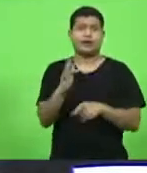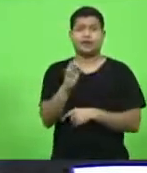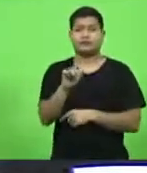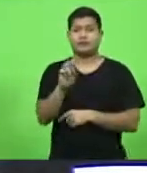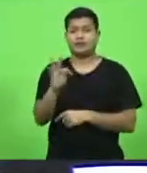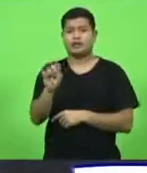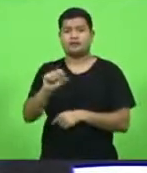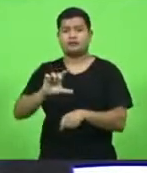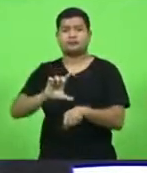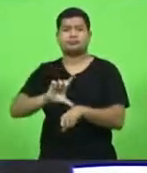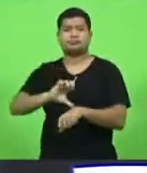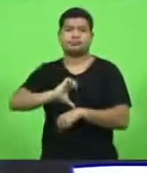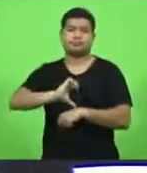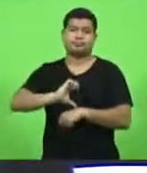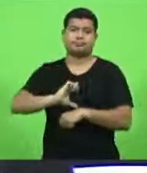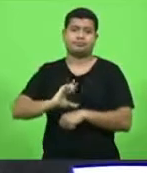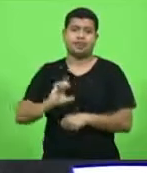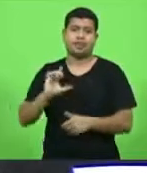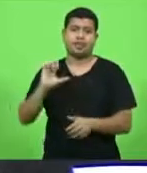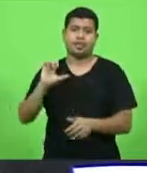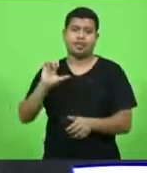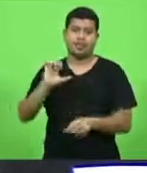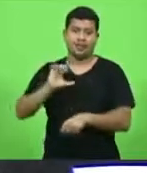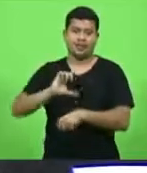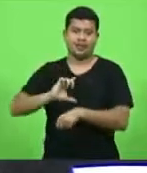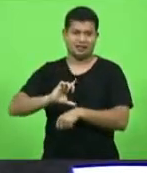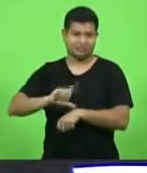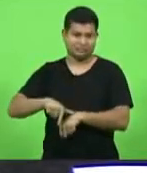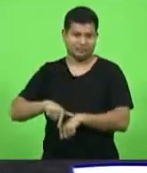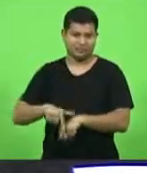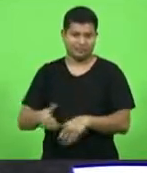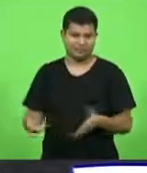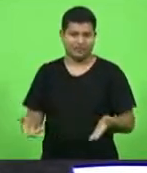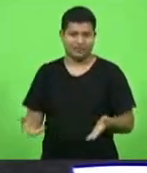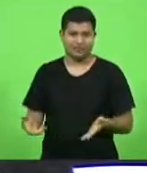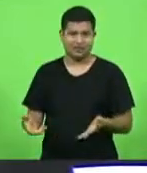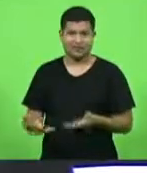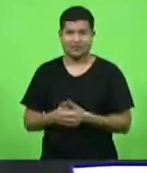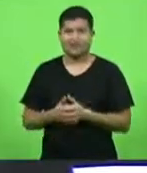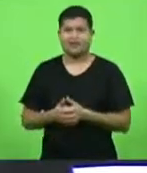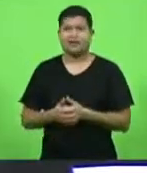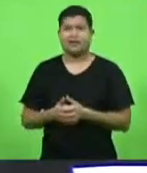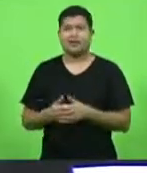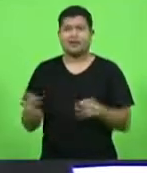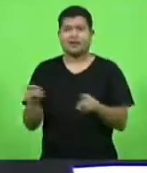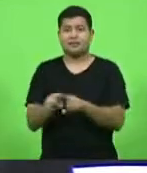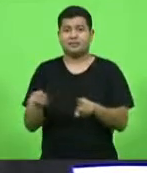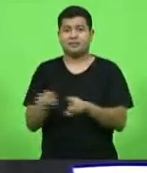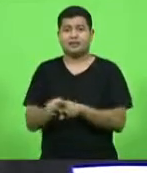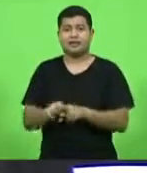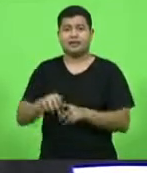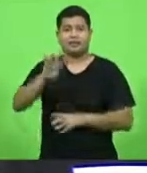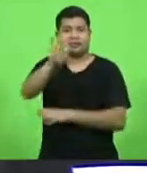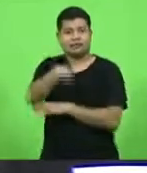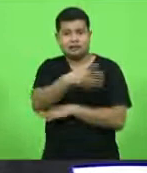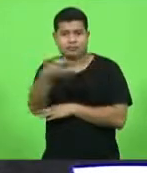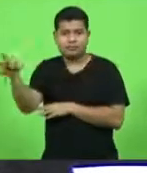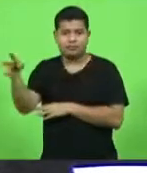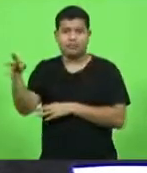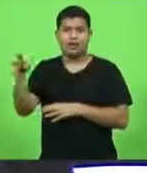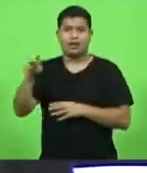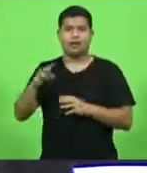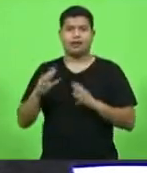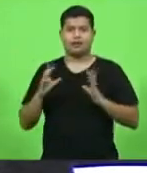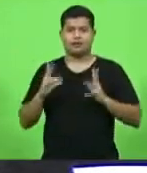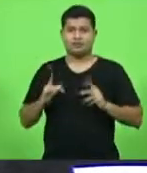atrasado funcionários estão com os FGTS atrasado escala de férias e não estão